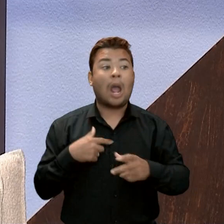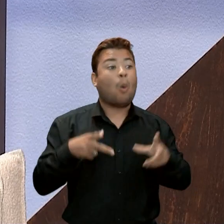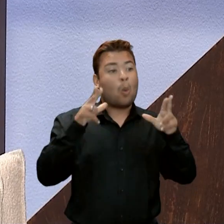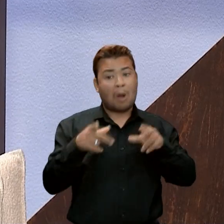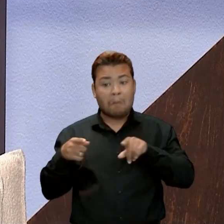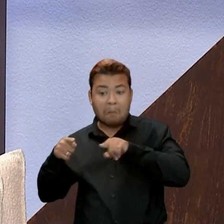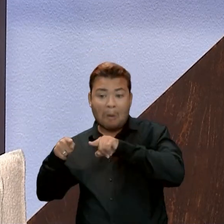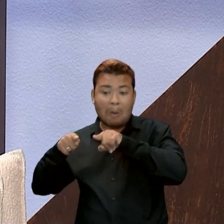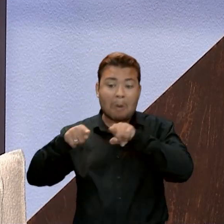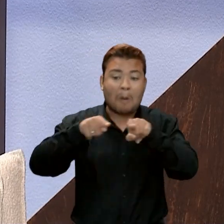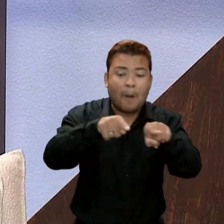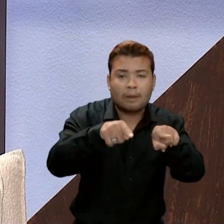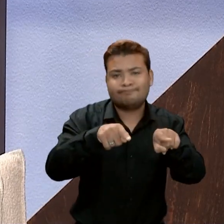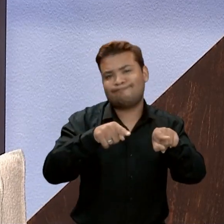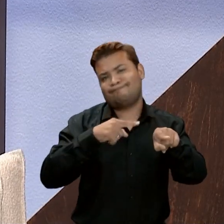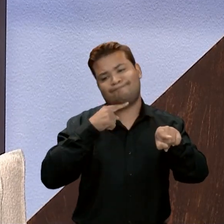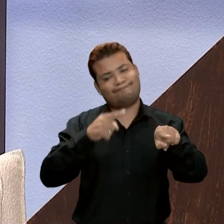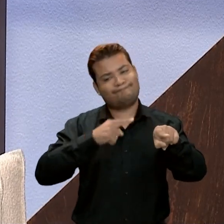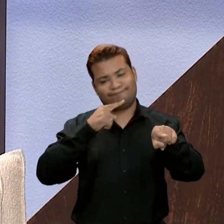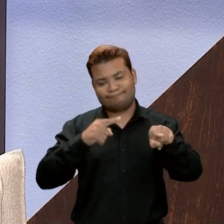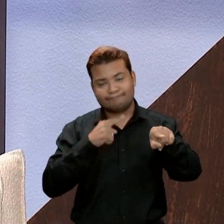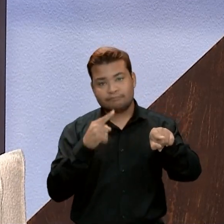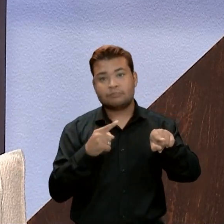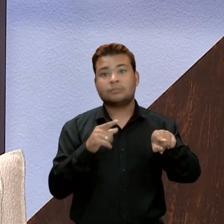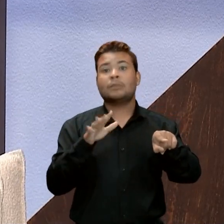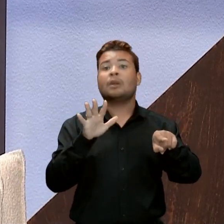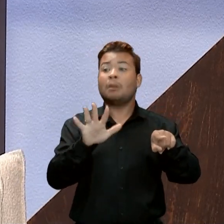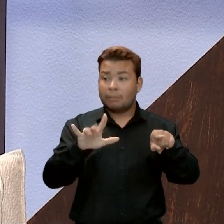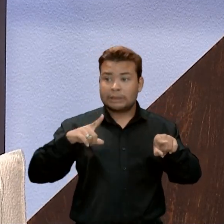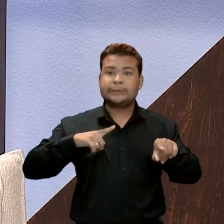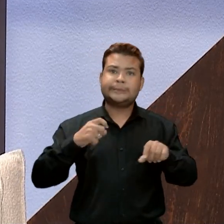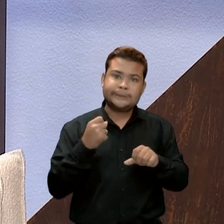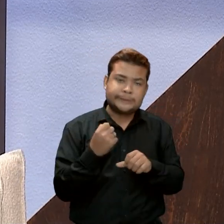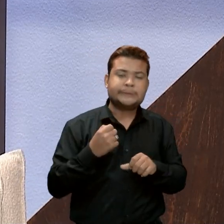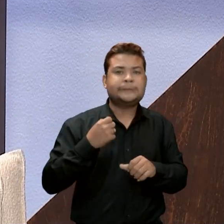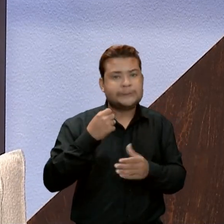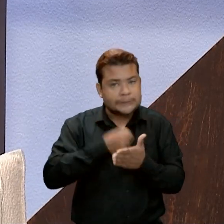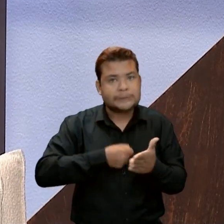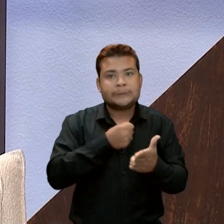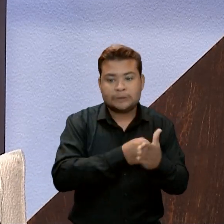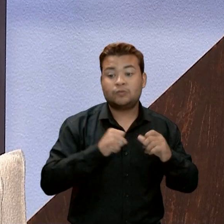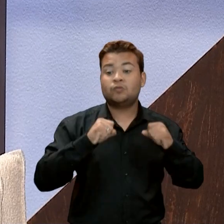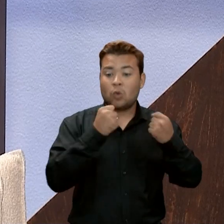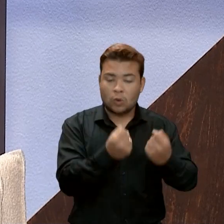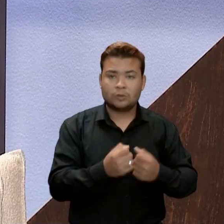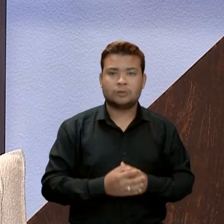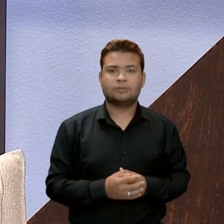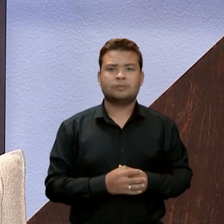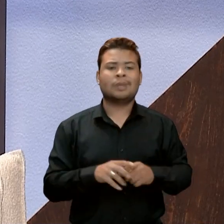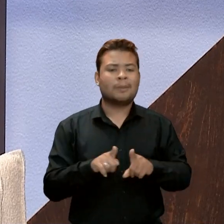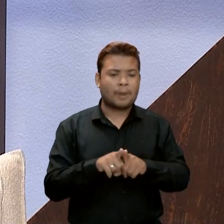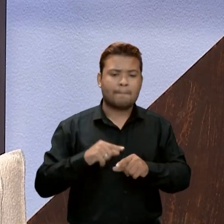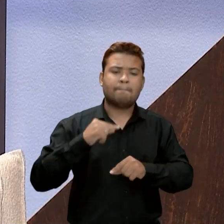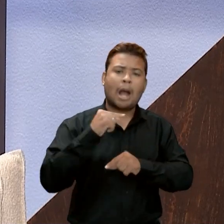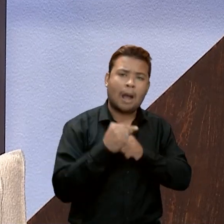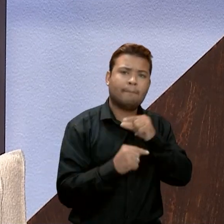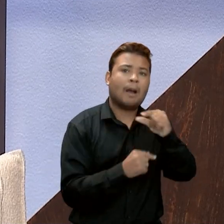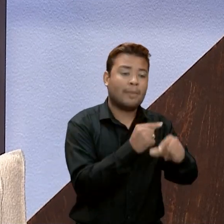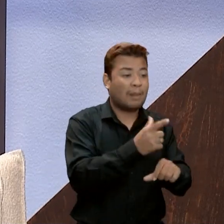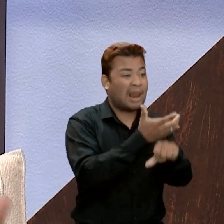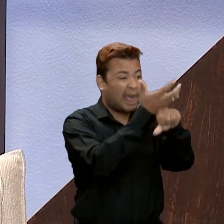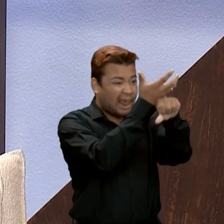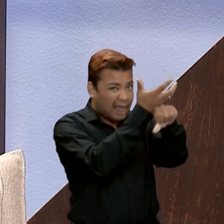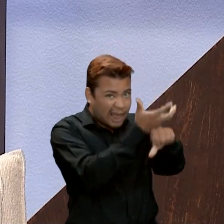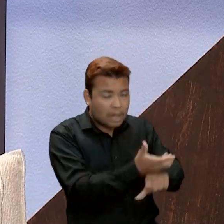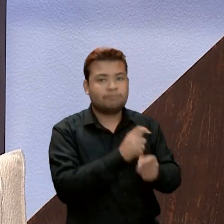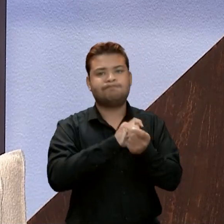as tecnologias chegam. Mas isso tem acontecido, né? E paulatinamente esse currículo vai se adequando. Ainda